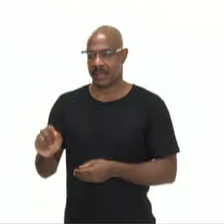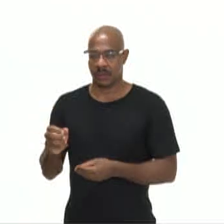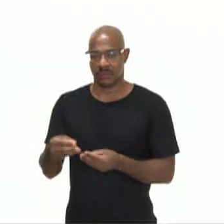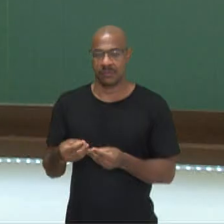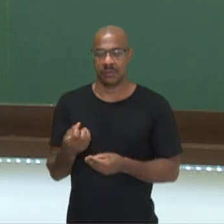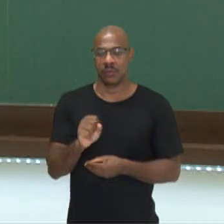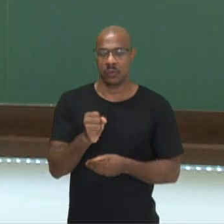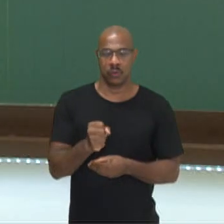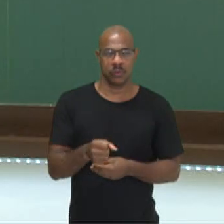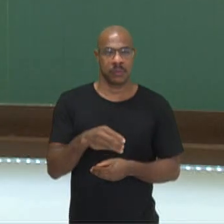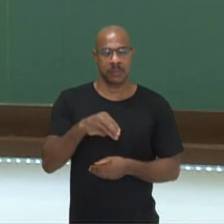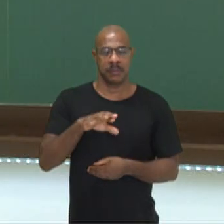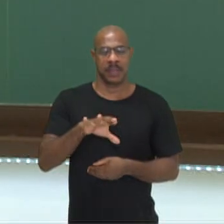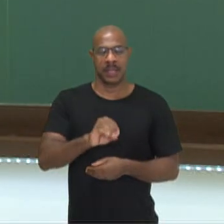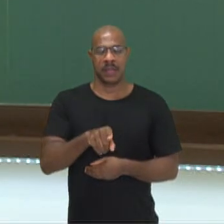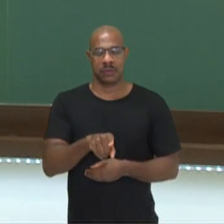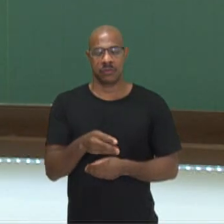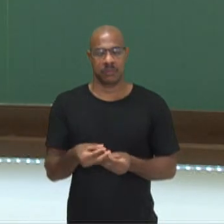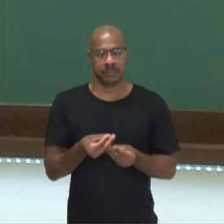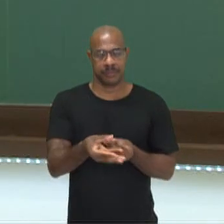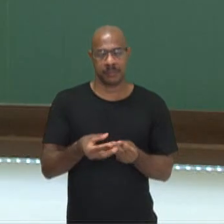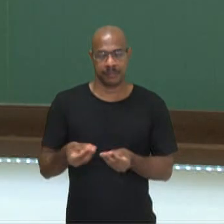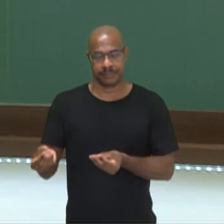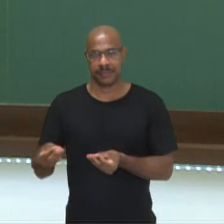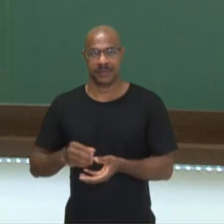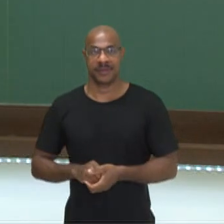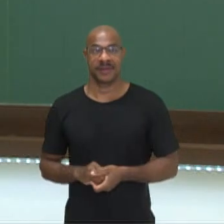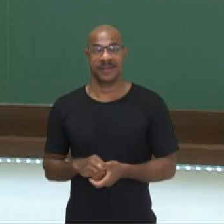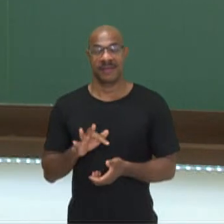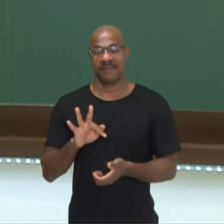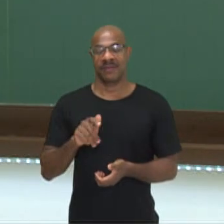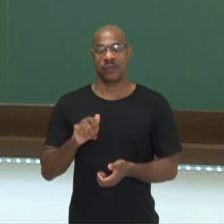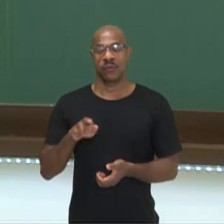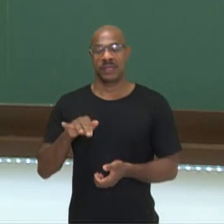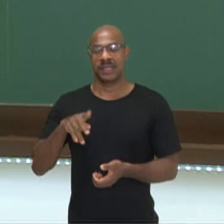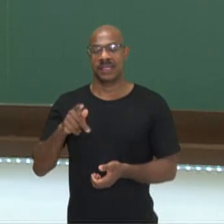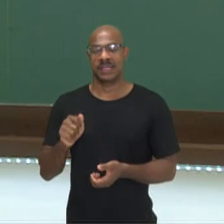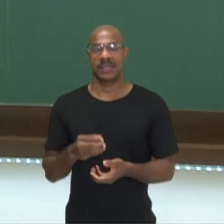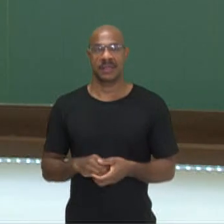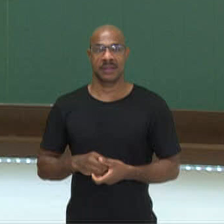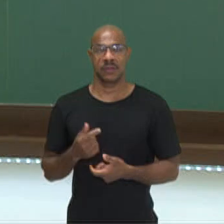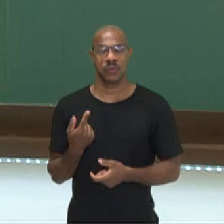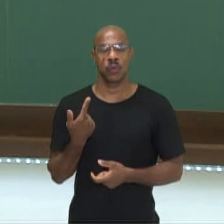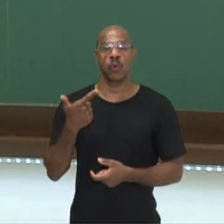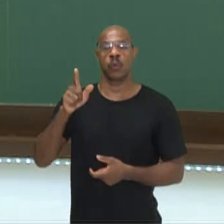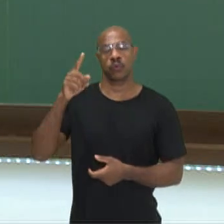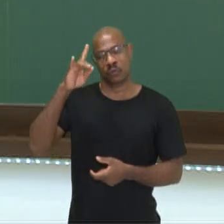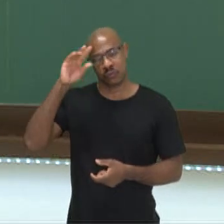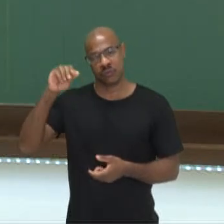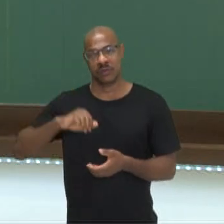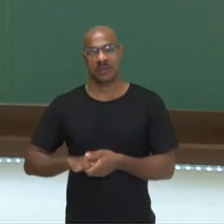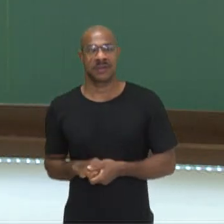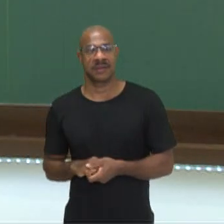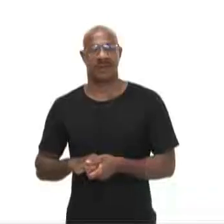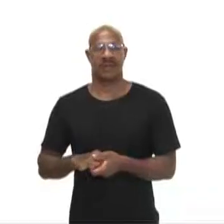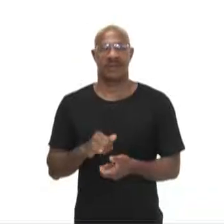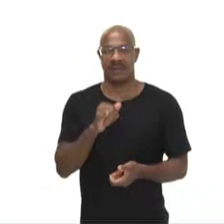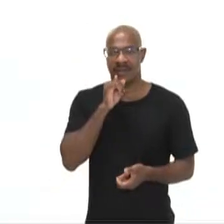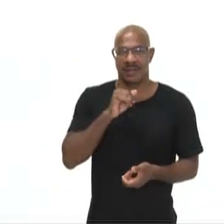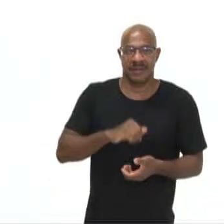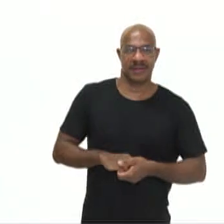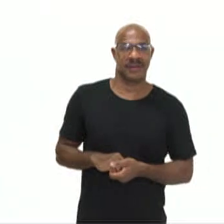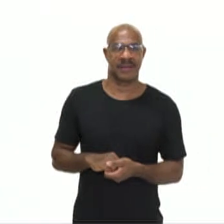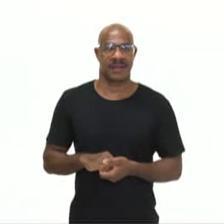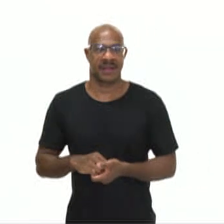aqui, ó, o que eu dei de figurinha na segunda-feira. No dia seguinte, ou seja, num outro dia, a Flávia escolheu